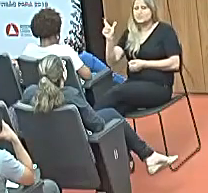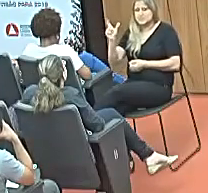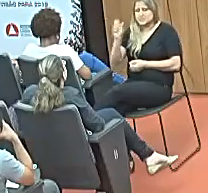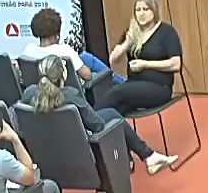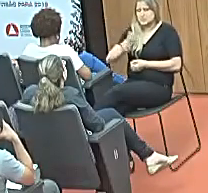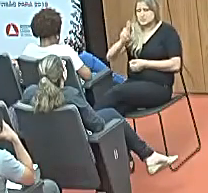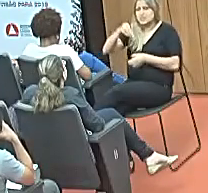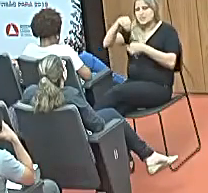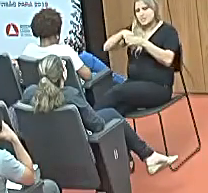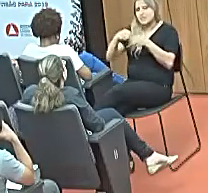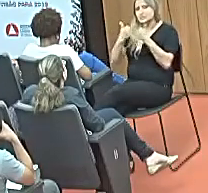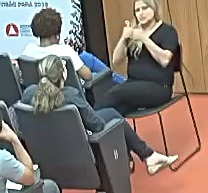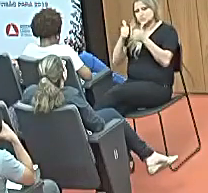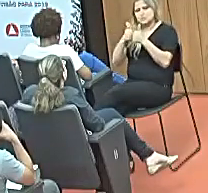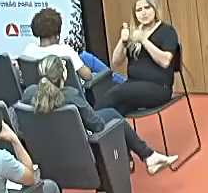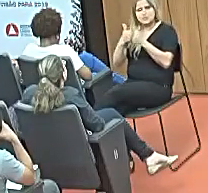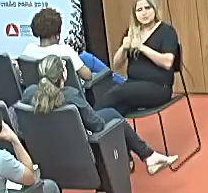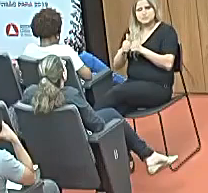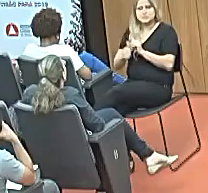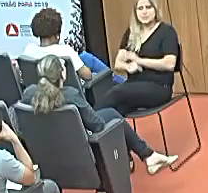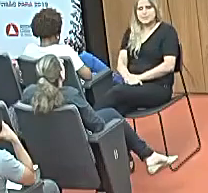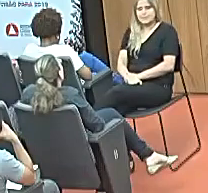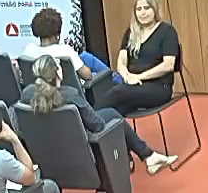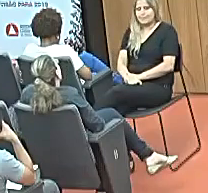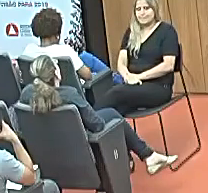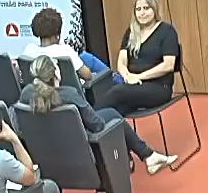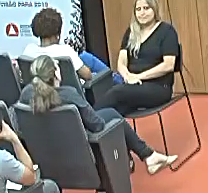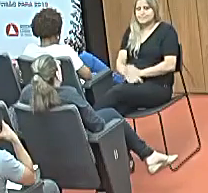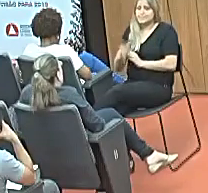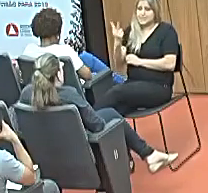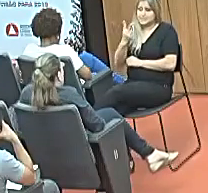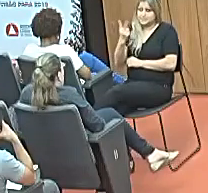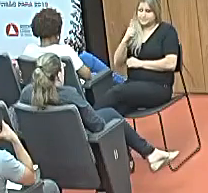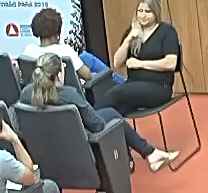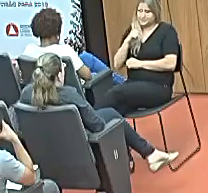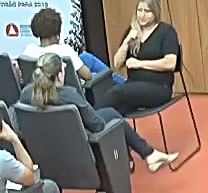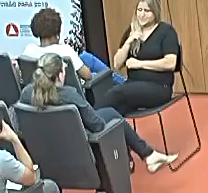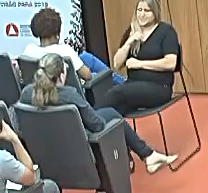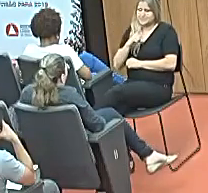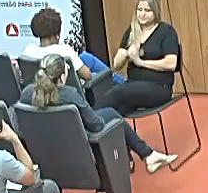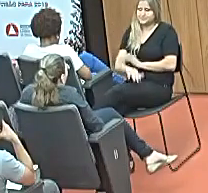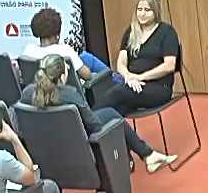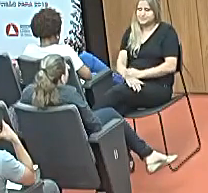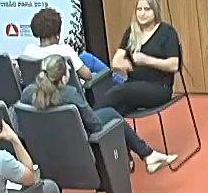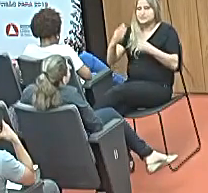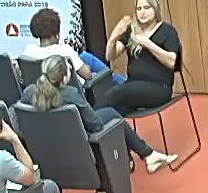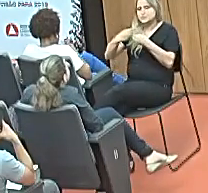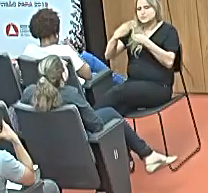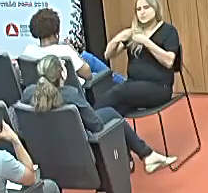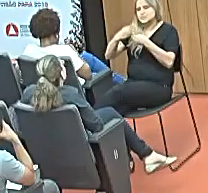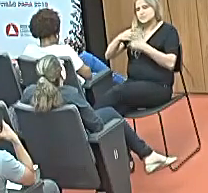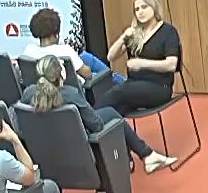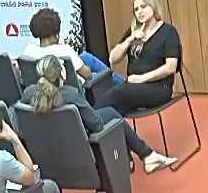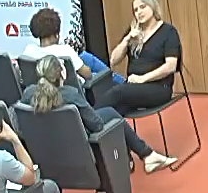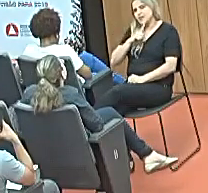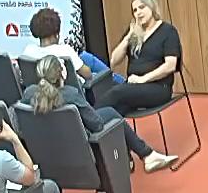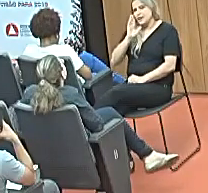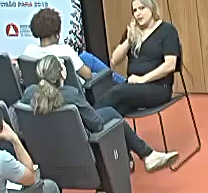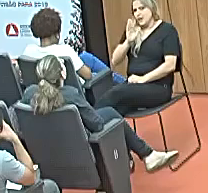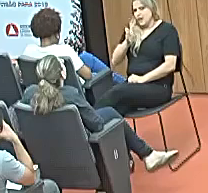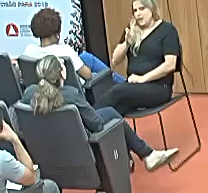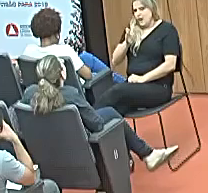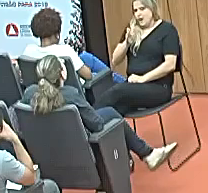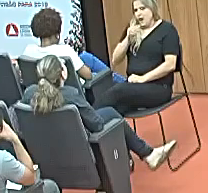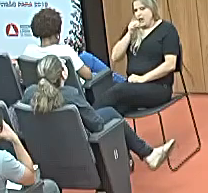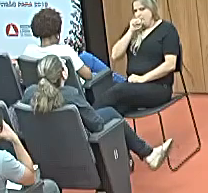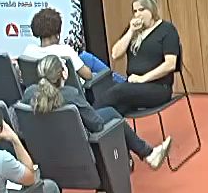dos municípios da região metropolitana aí você tem duas situações os municípios que já têm o mesmo sistema principal é